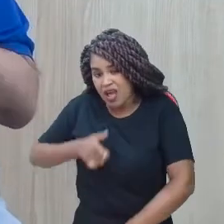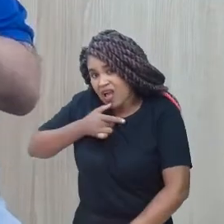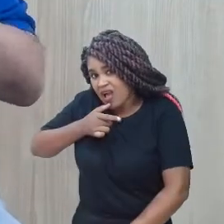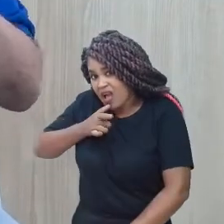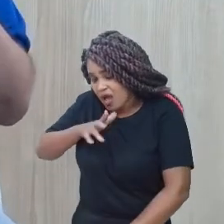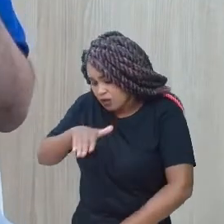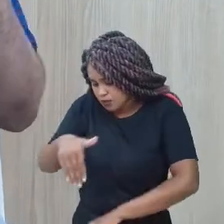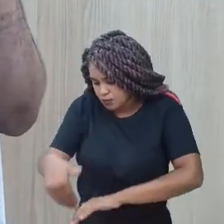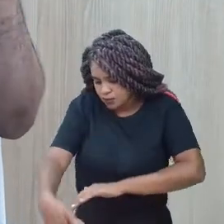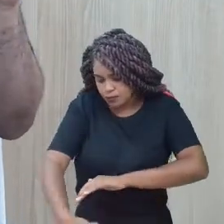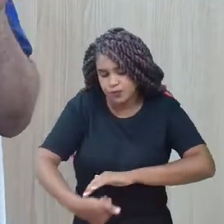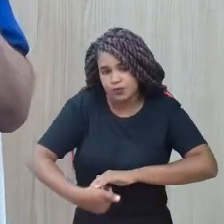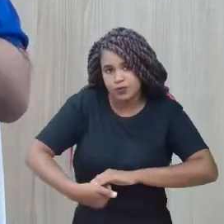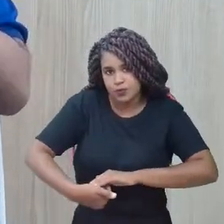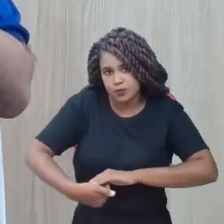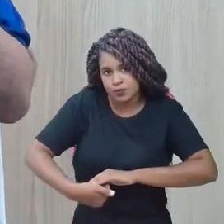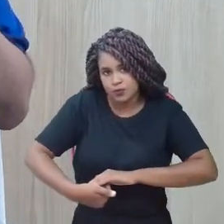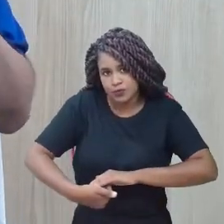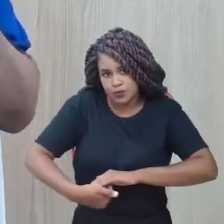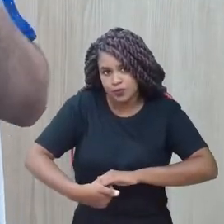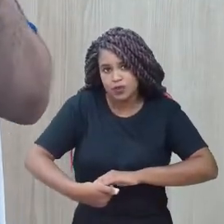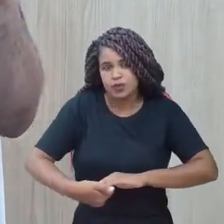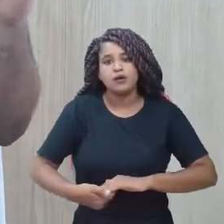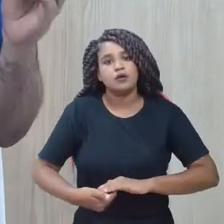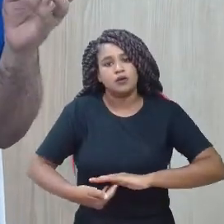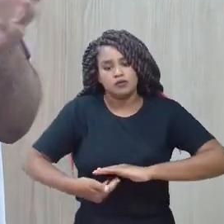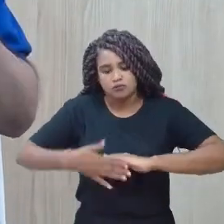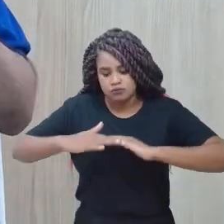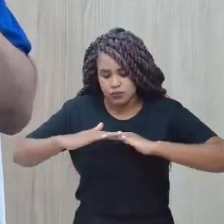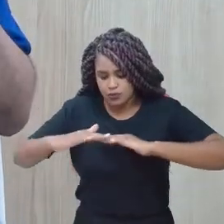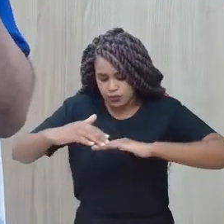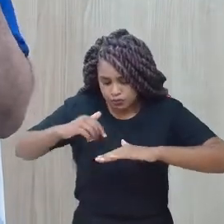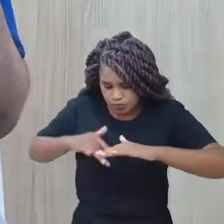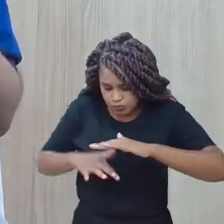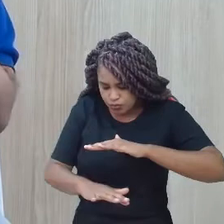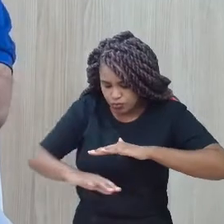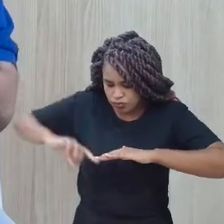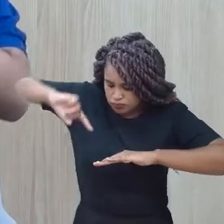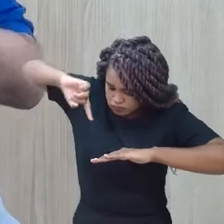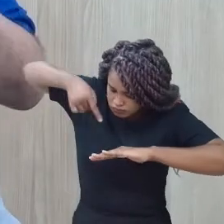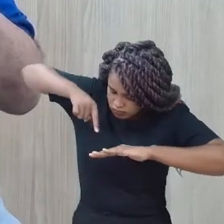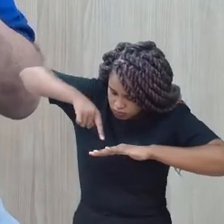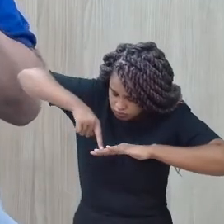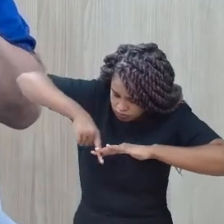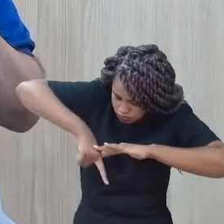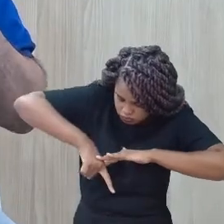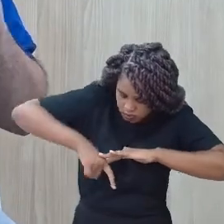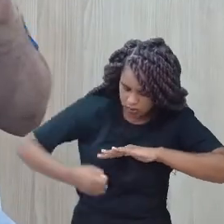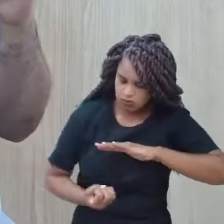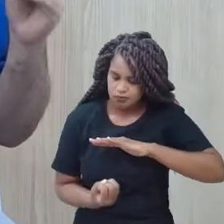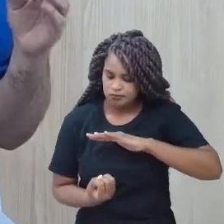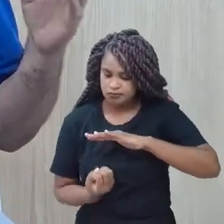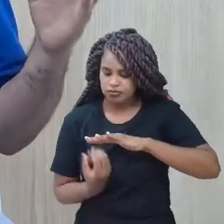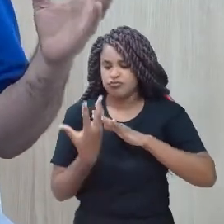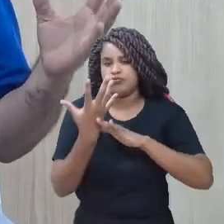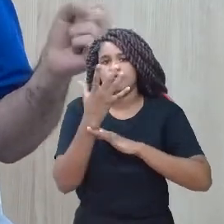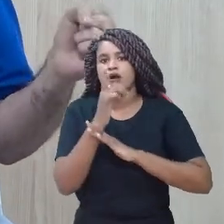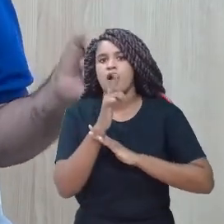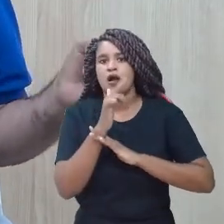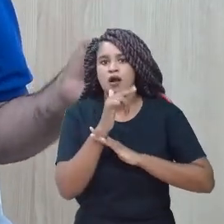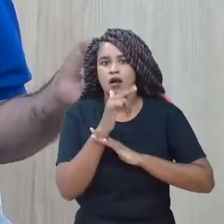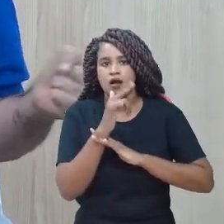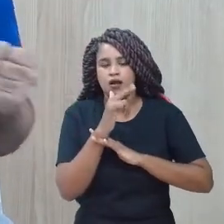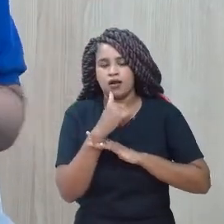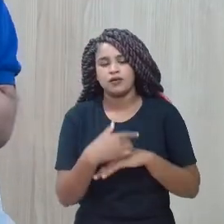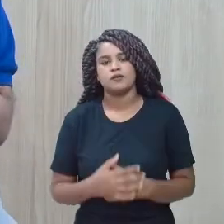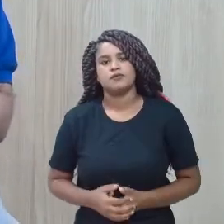estão disponíveis no nosso queridíssimo subsolo, digamos assim, no nosso lençol freático. Agora veio a